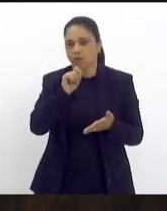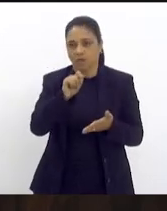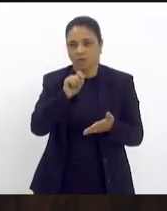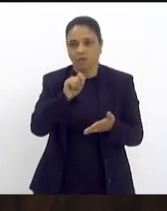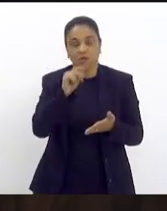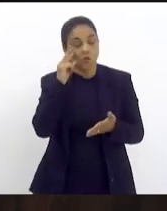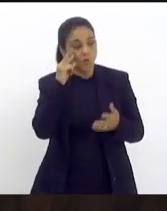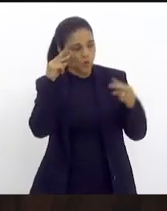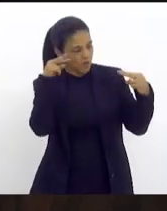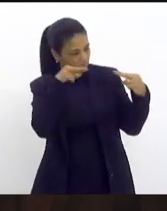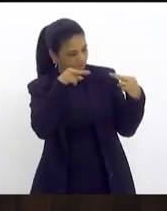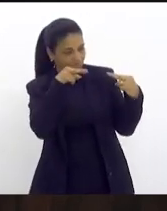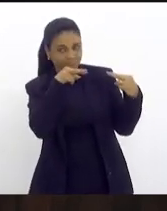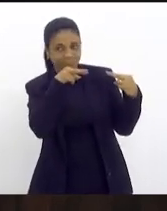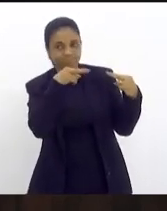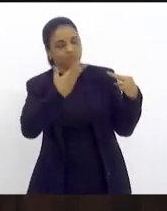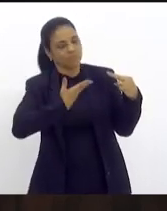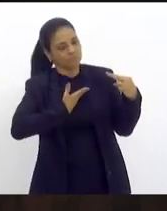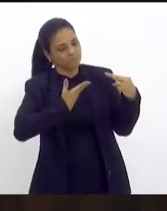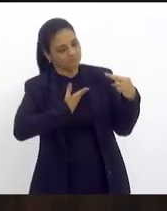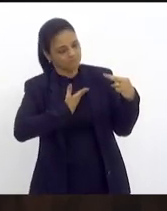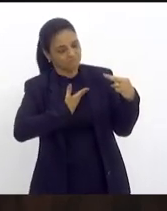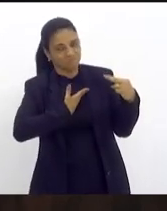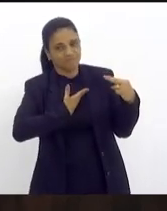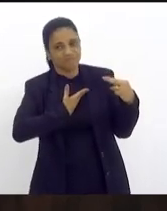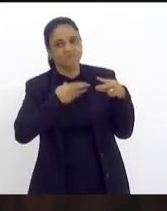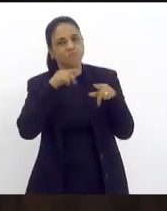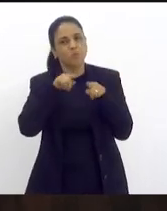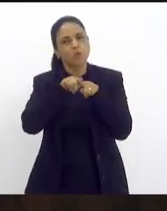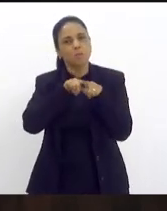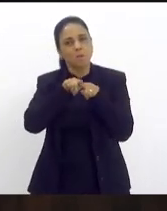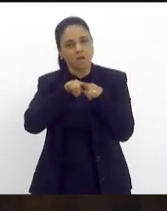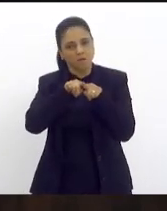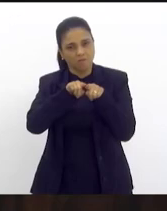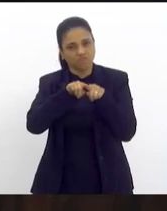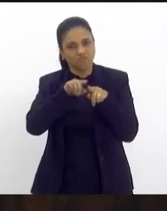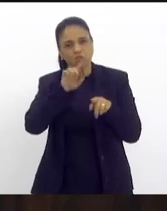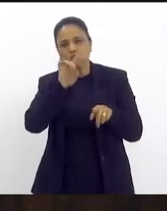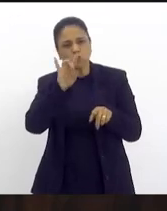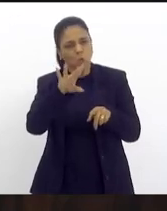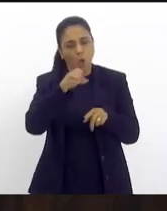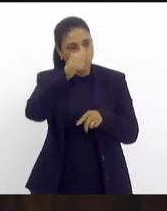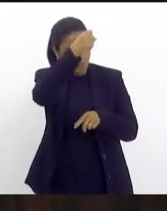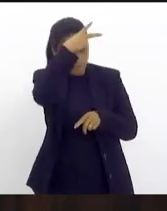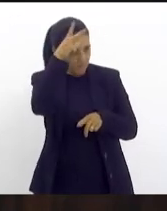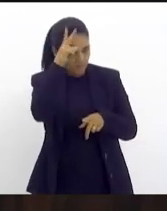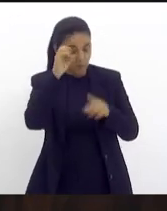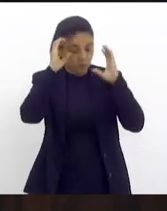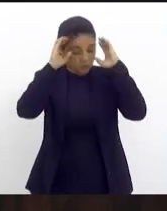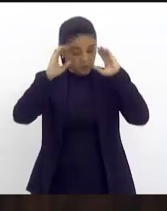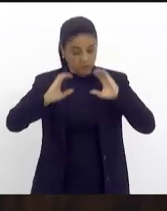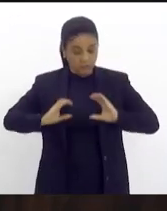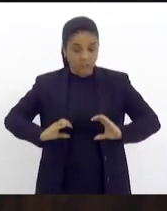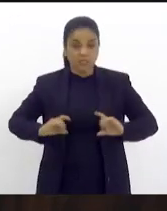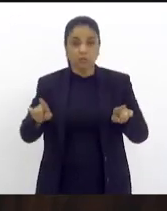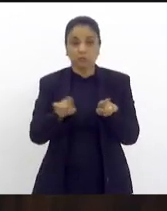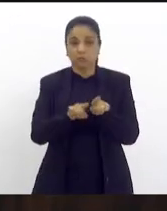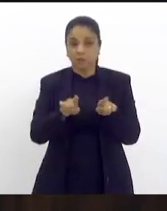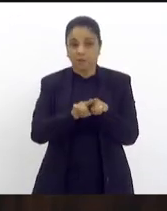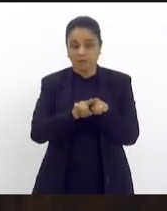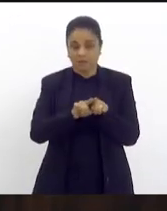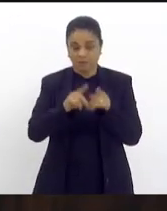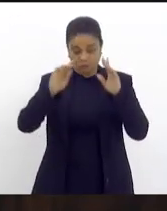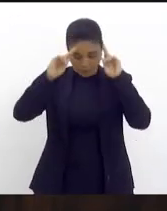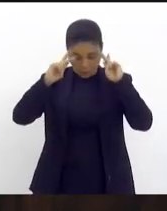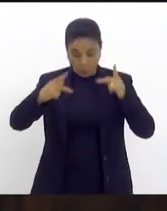para você, querido amigo e irmão, e aqui eu não estou falando apenas para o prefeito, estou falando para o cidadão, o ser humano Rubão,